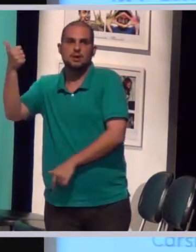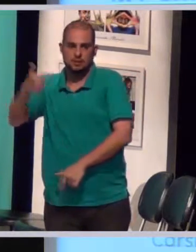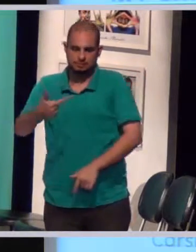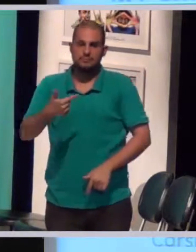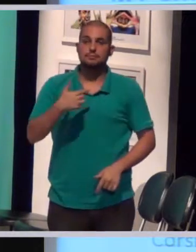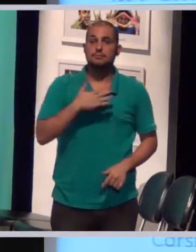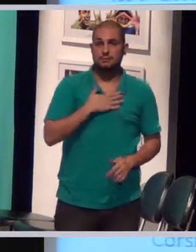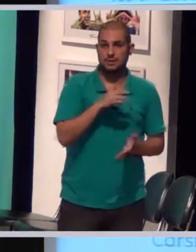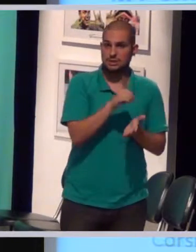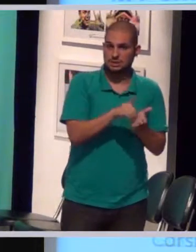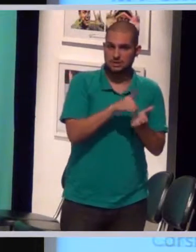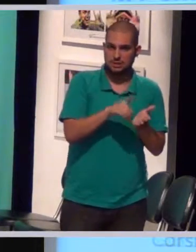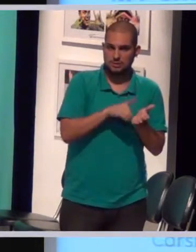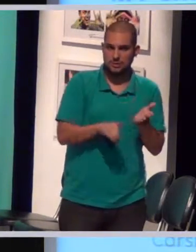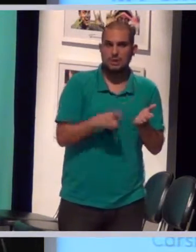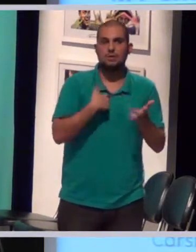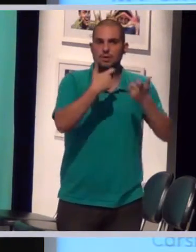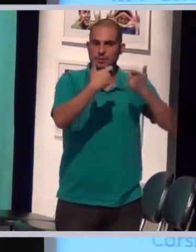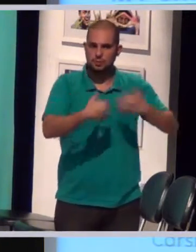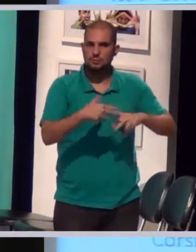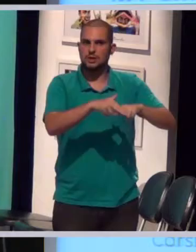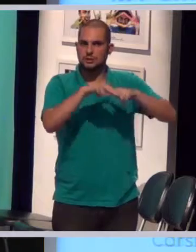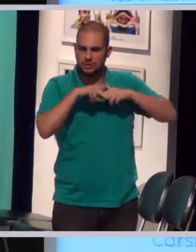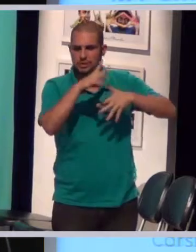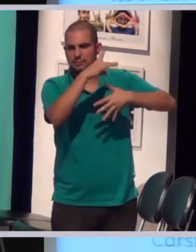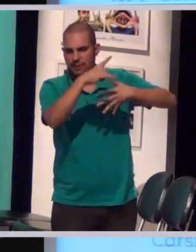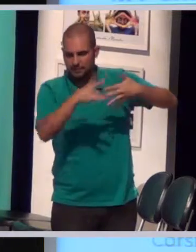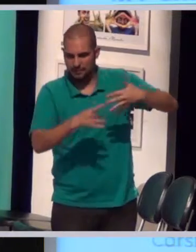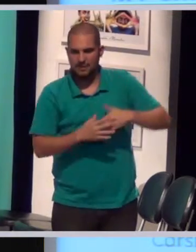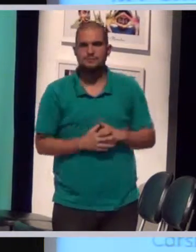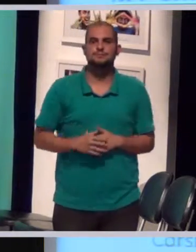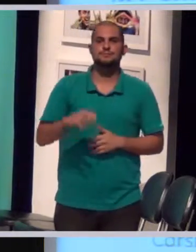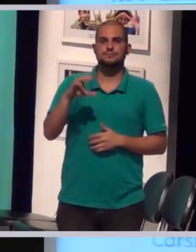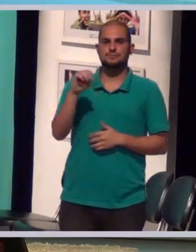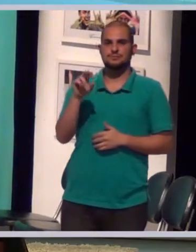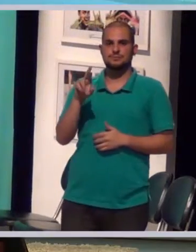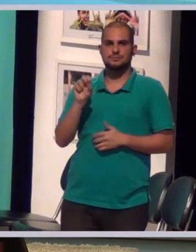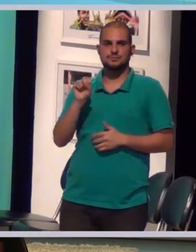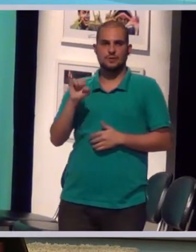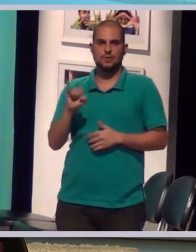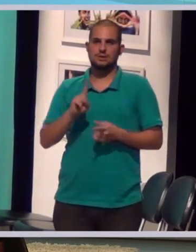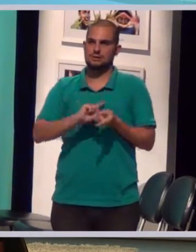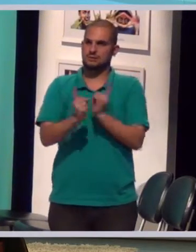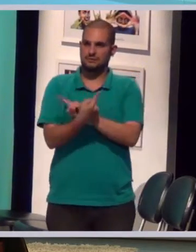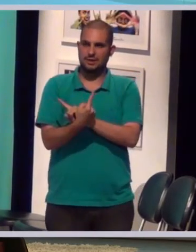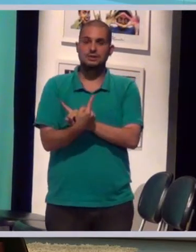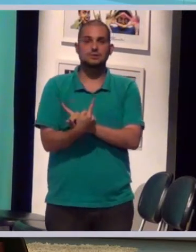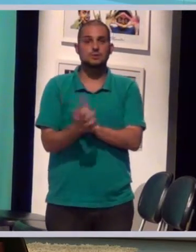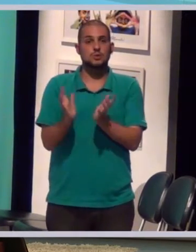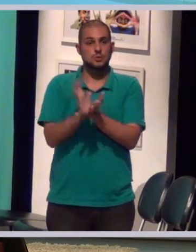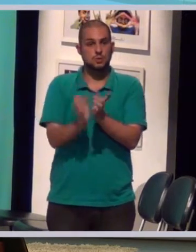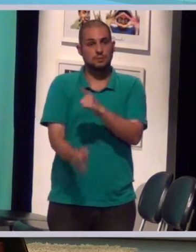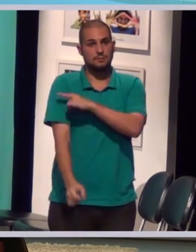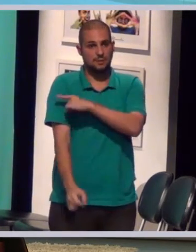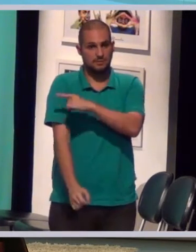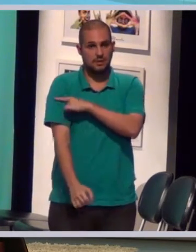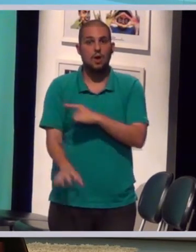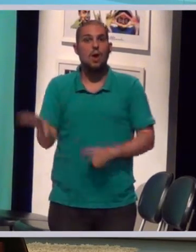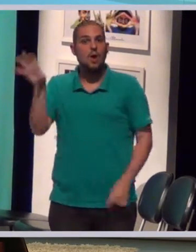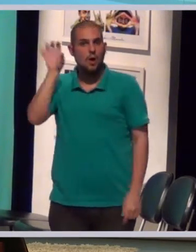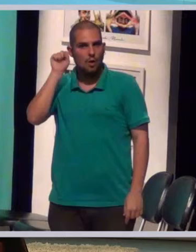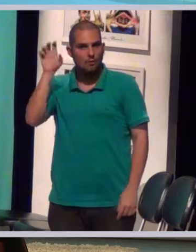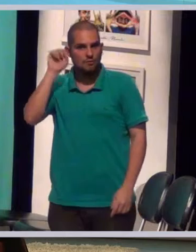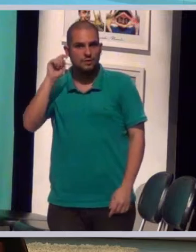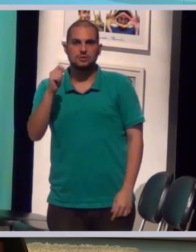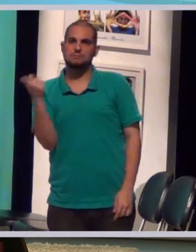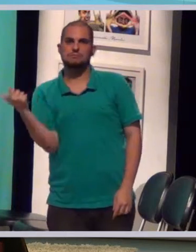um pouco do porquê eu encontrei isso, né? Corse inverso. Apenas no primeiro ano, as crianças ouvintes tiveram um desempenho